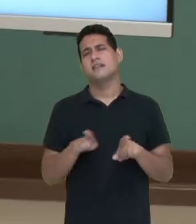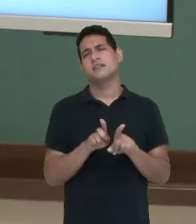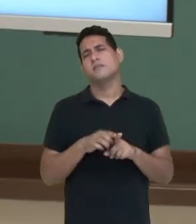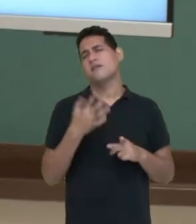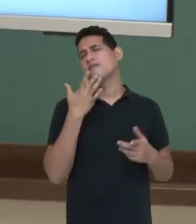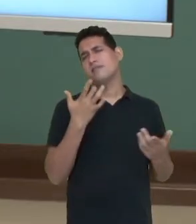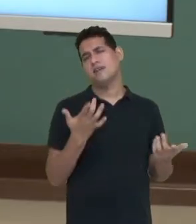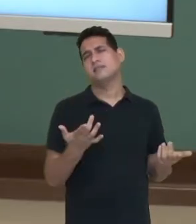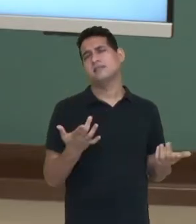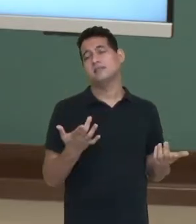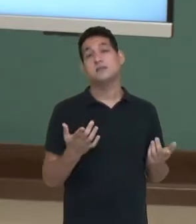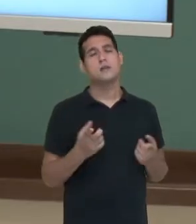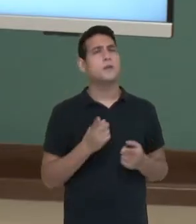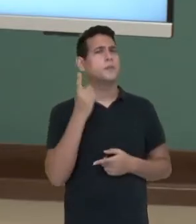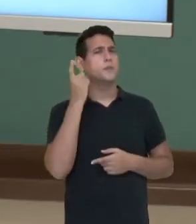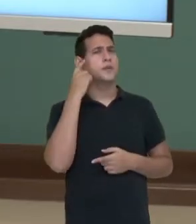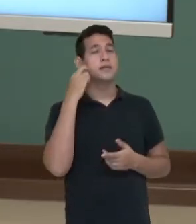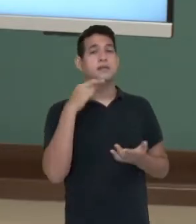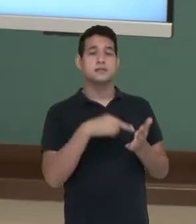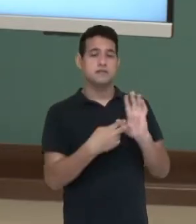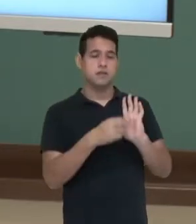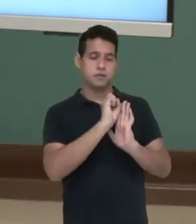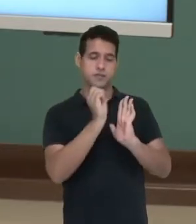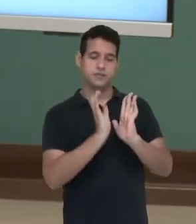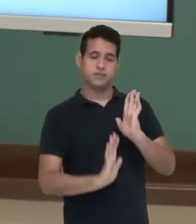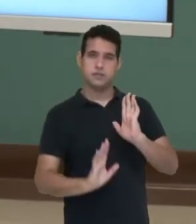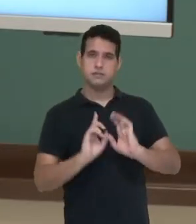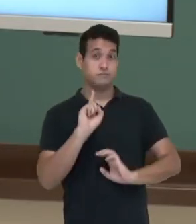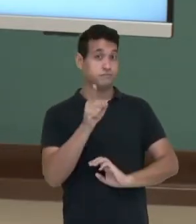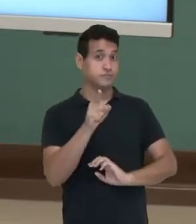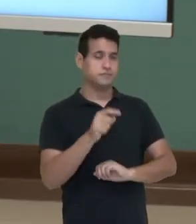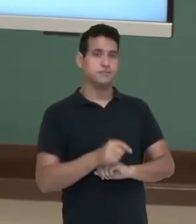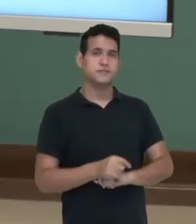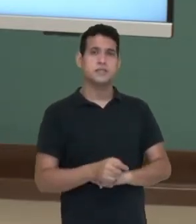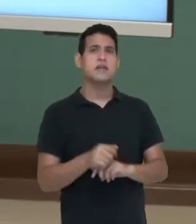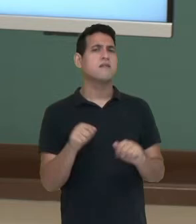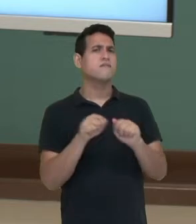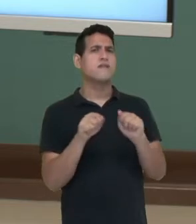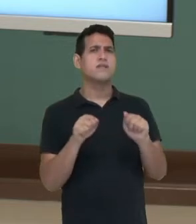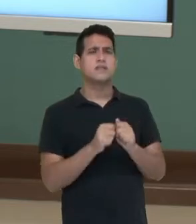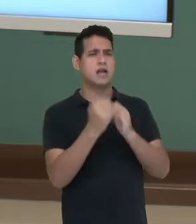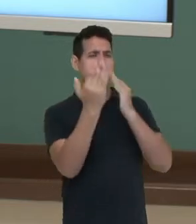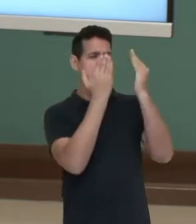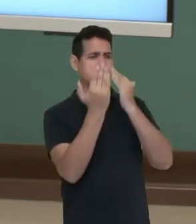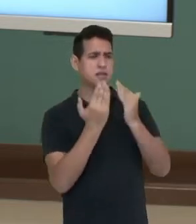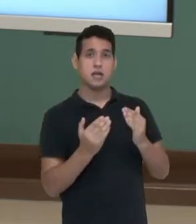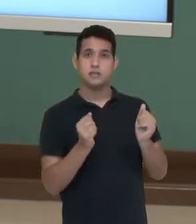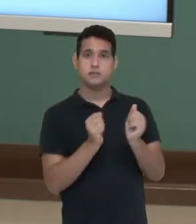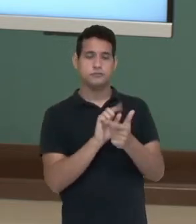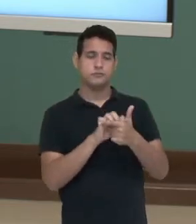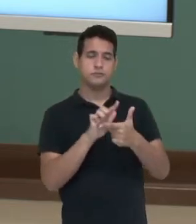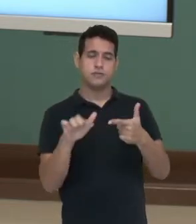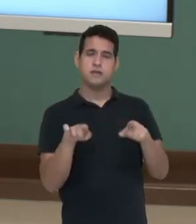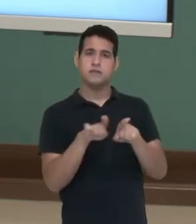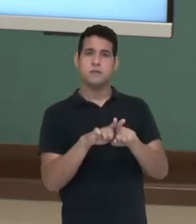tranquilo. Então, baseado nisso, eu tenho um exercício para você. Olha lá. Faça a mesma análise com o gráfico da